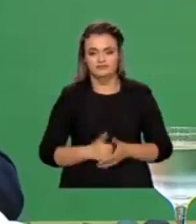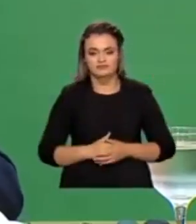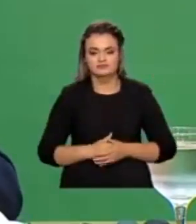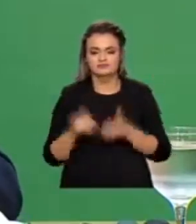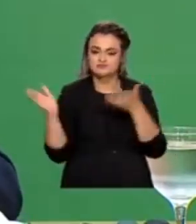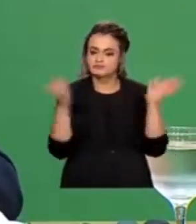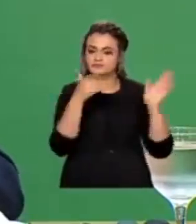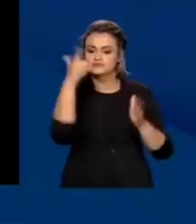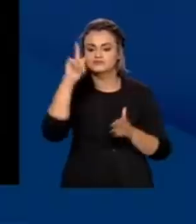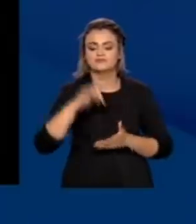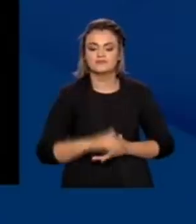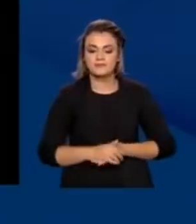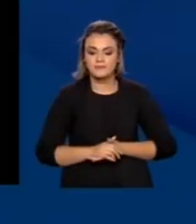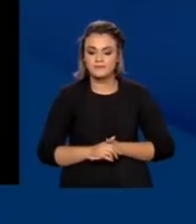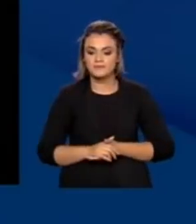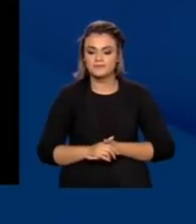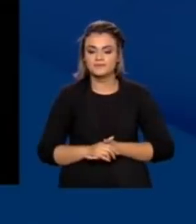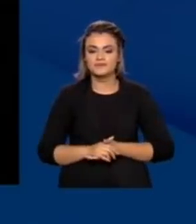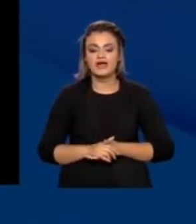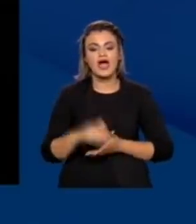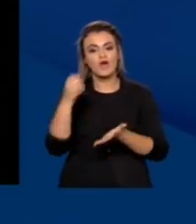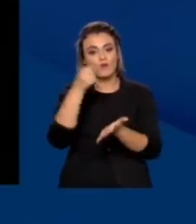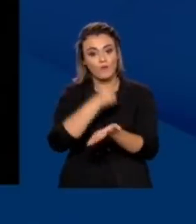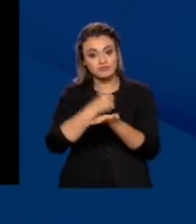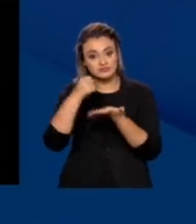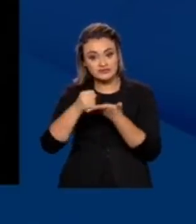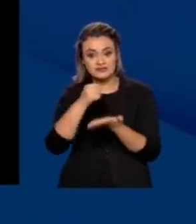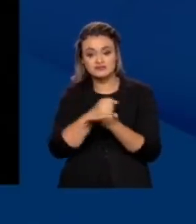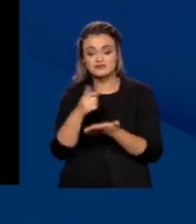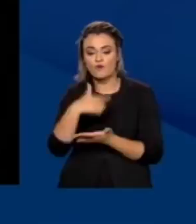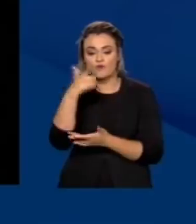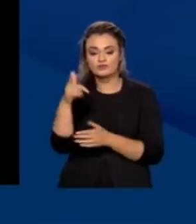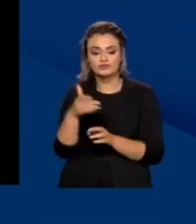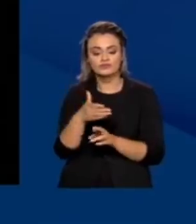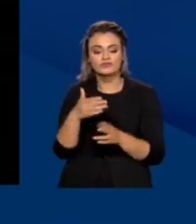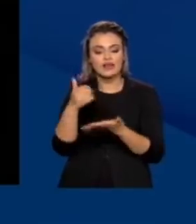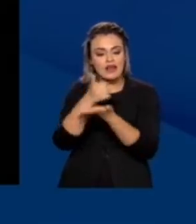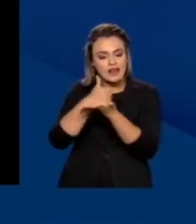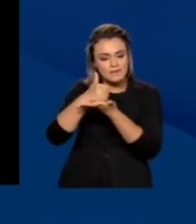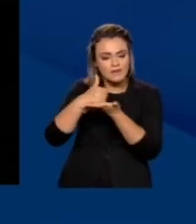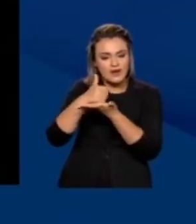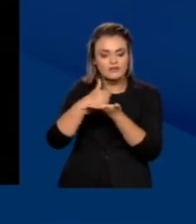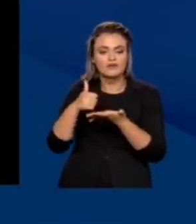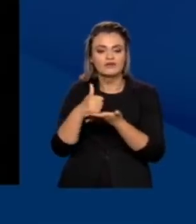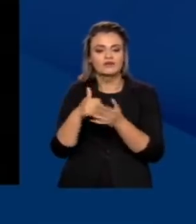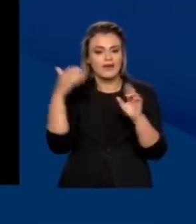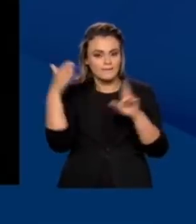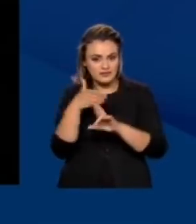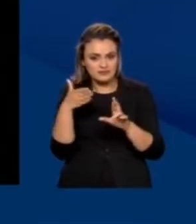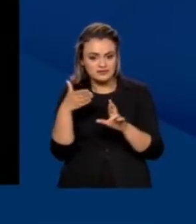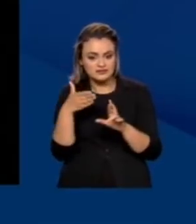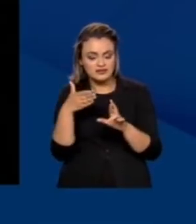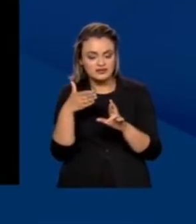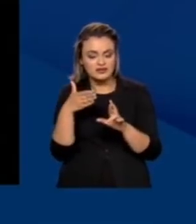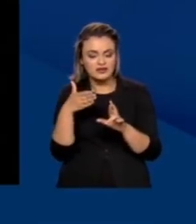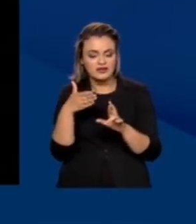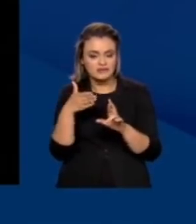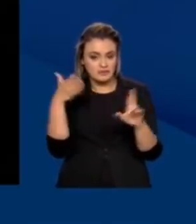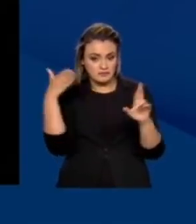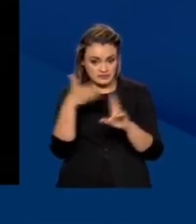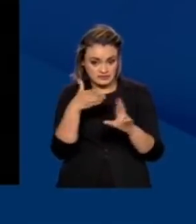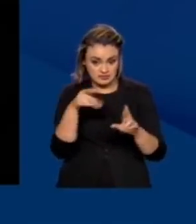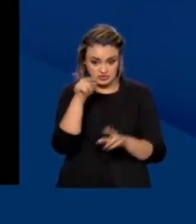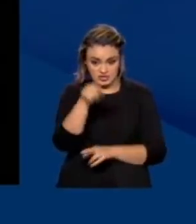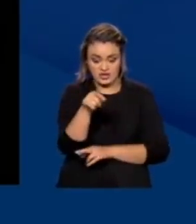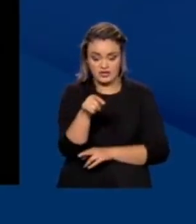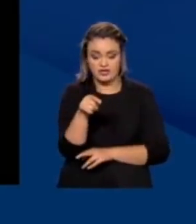Próximo slide, por favor. Quanto à contratação de um representante, por meio de um representante do laboratório